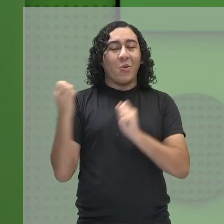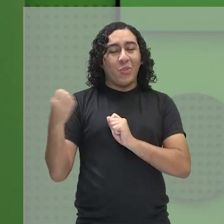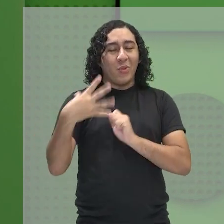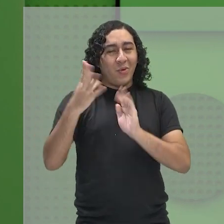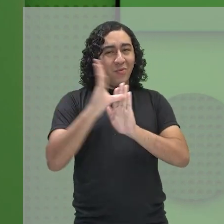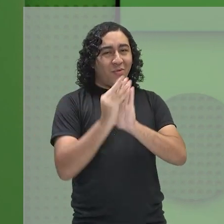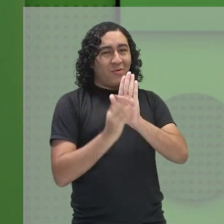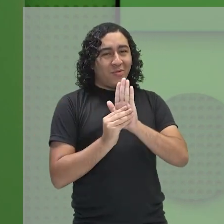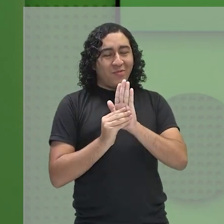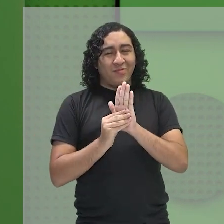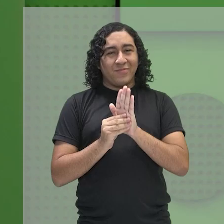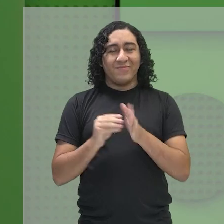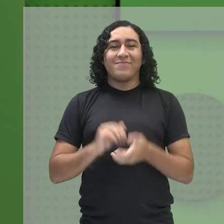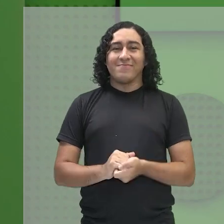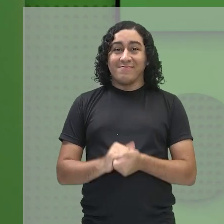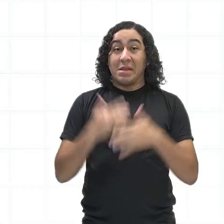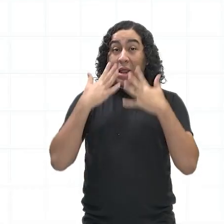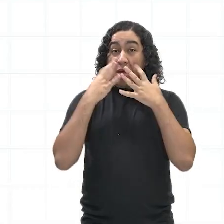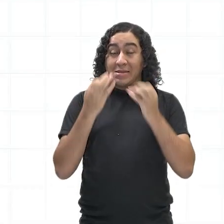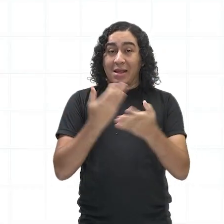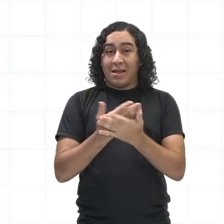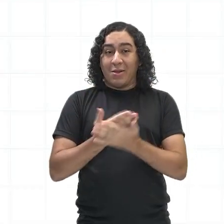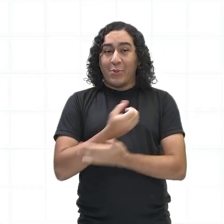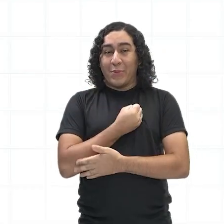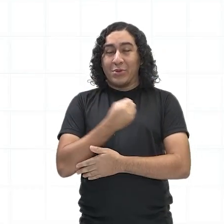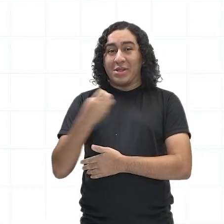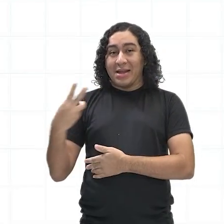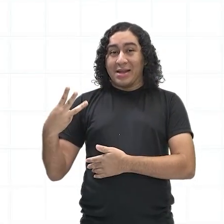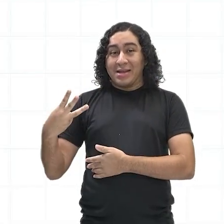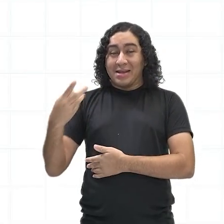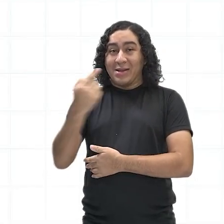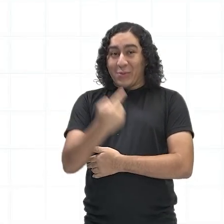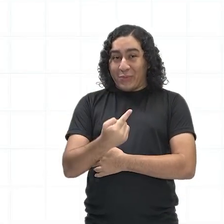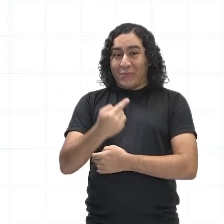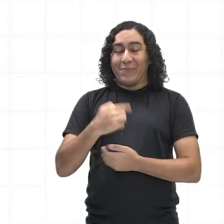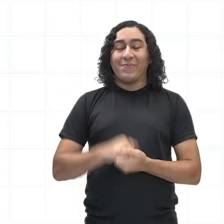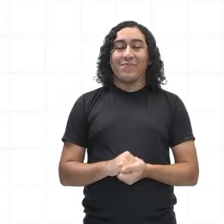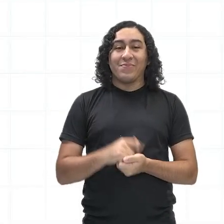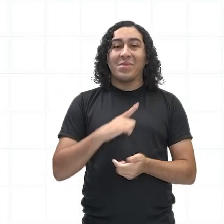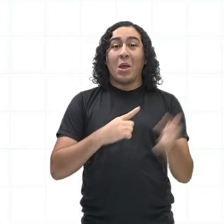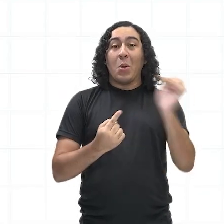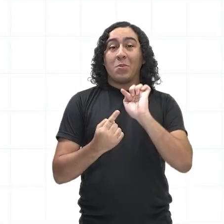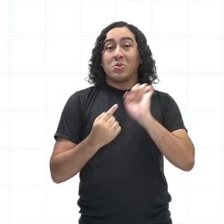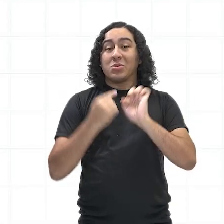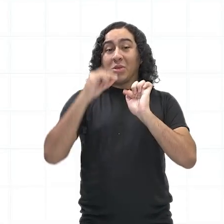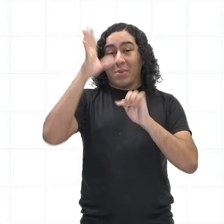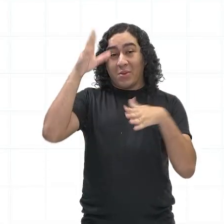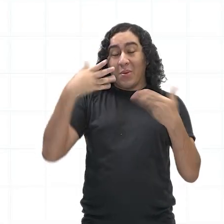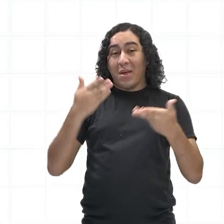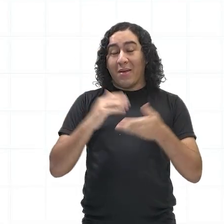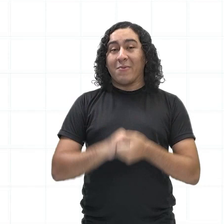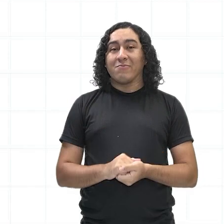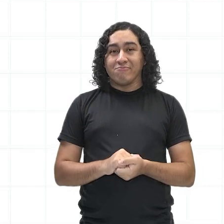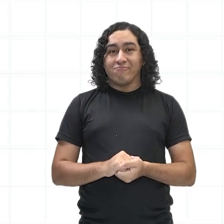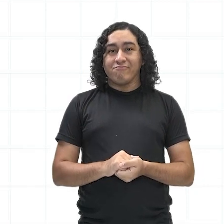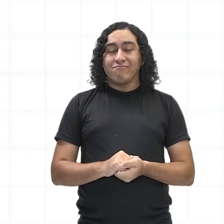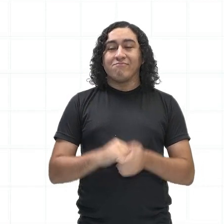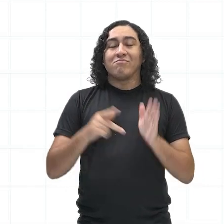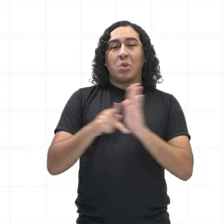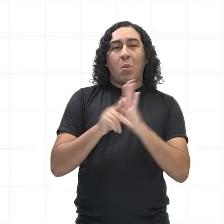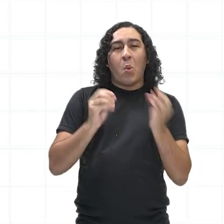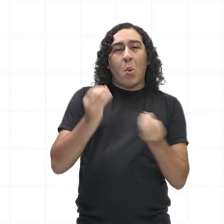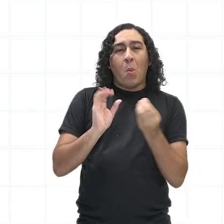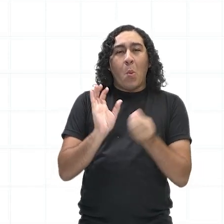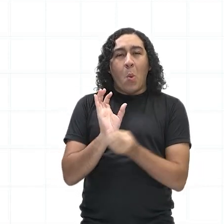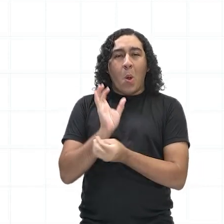Então vamos observar o conteúdo da nossa aula 31, que traz aí como objeto de conhecimento mecanismos